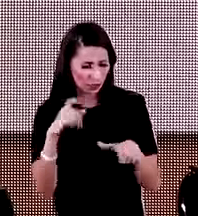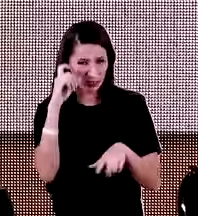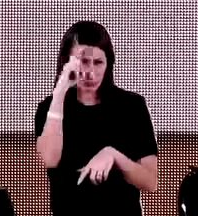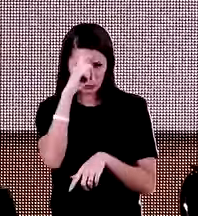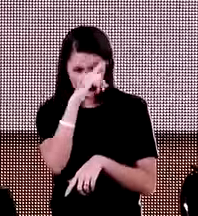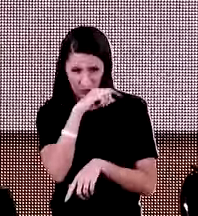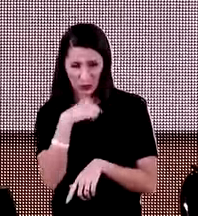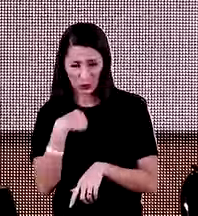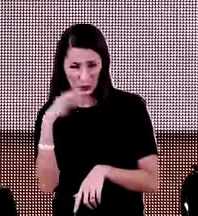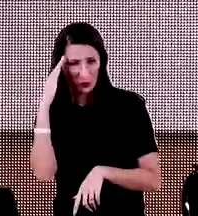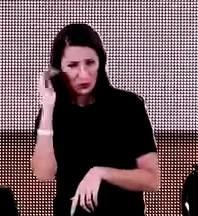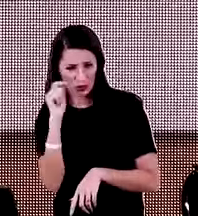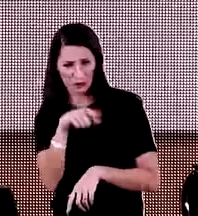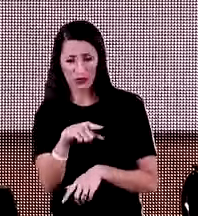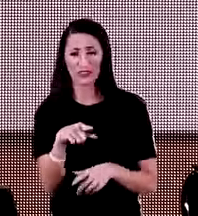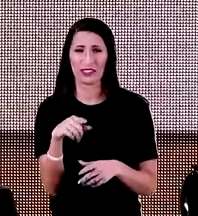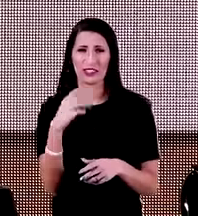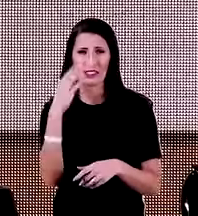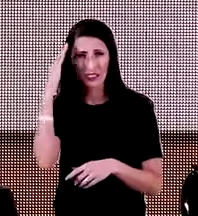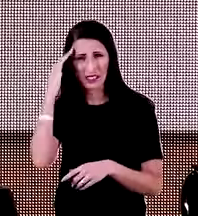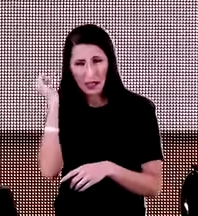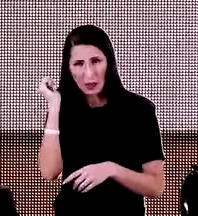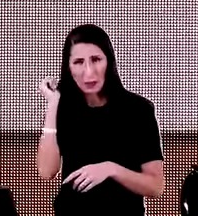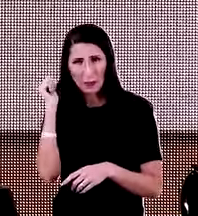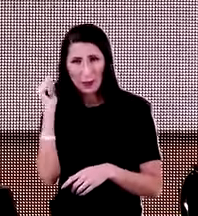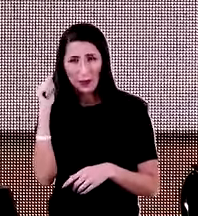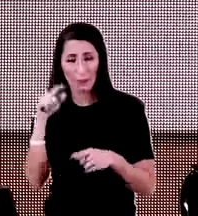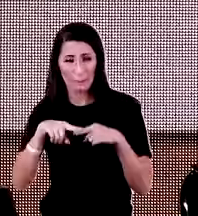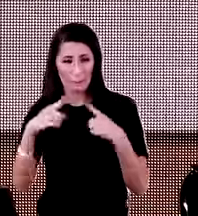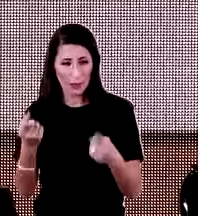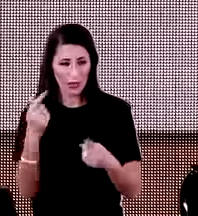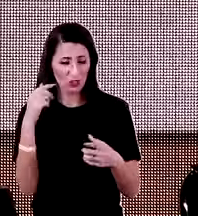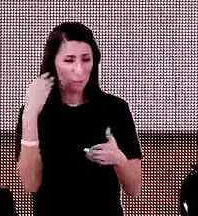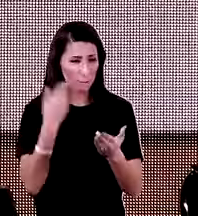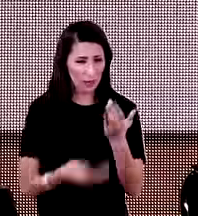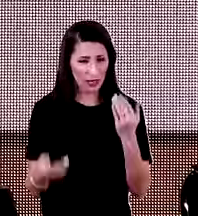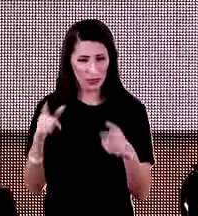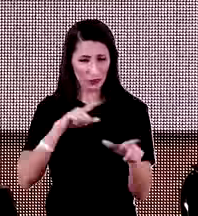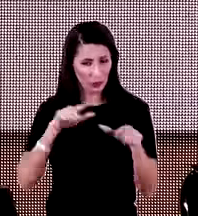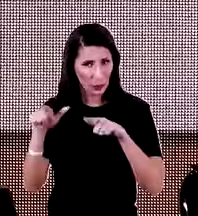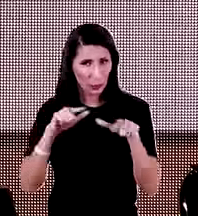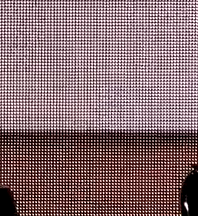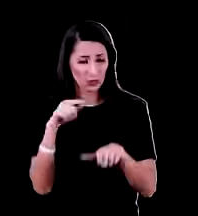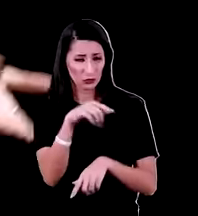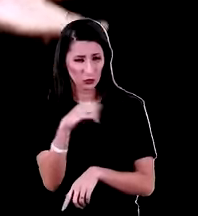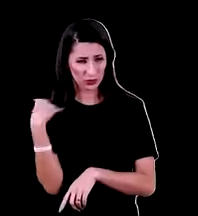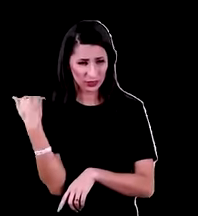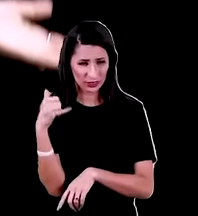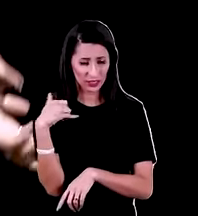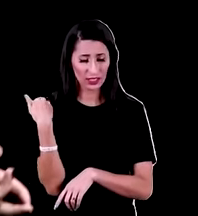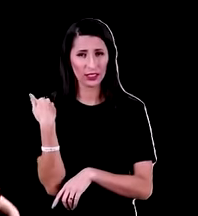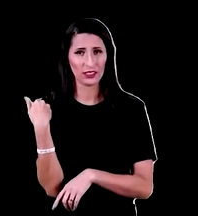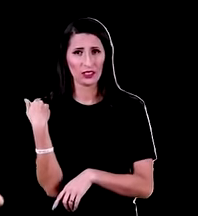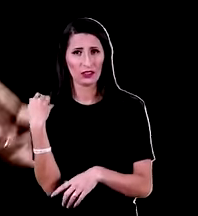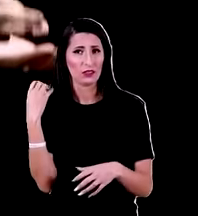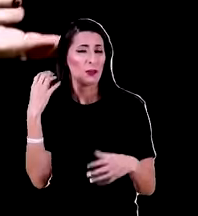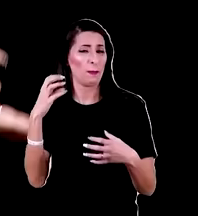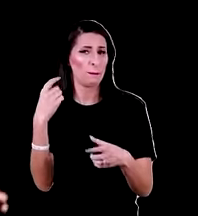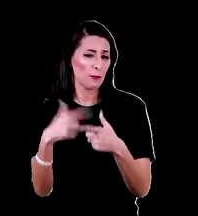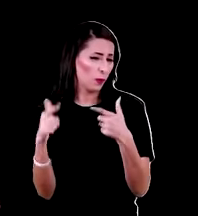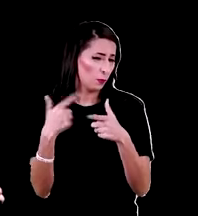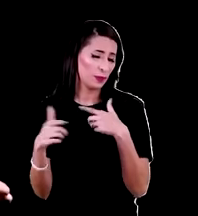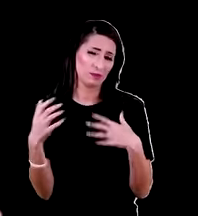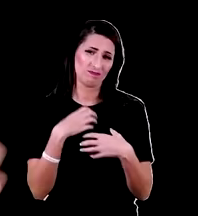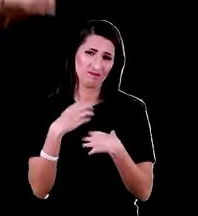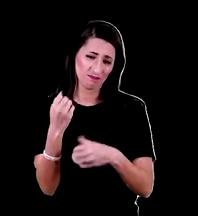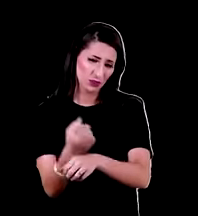programa desse aí na televisão que diz que quem perde um emprego na tua idade desse tipo tem problemas emocionais. A pessoa já tá mal, já tá